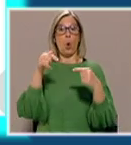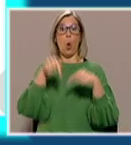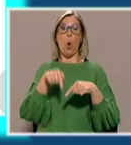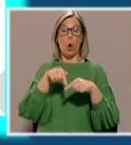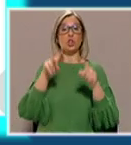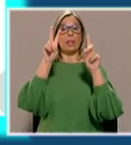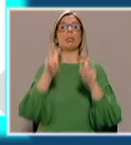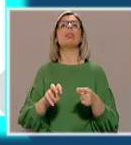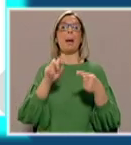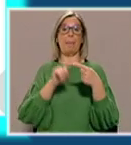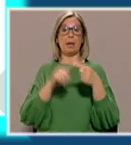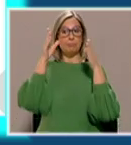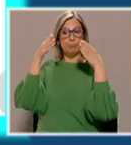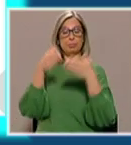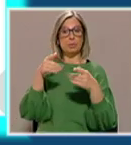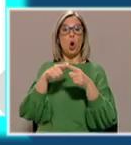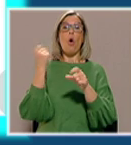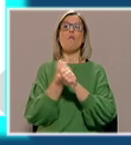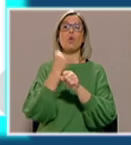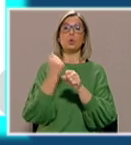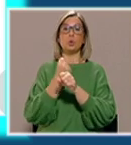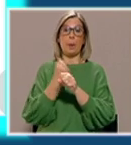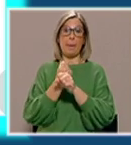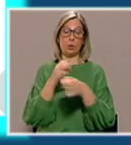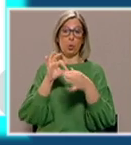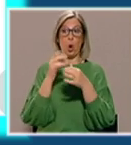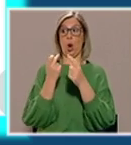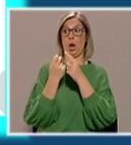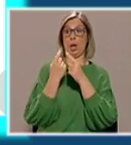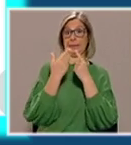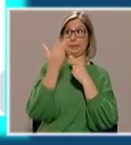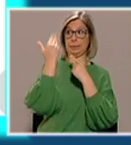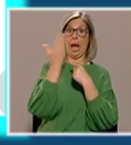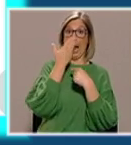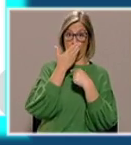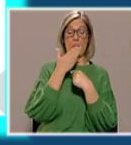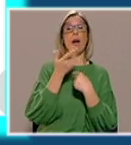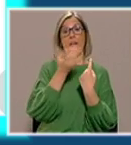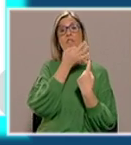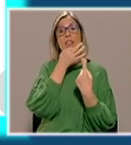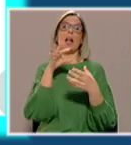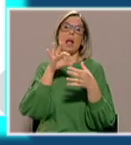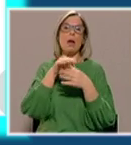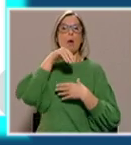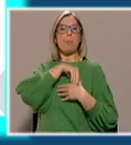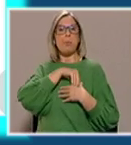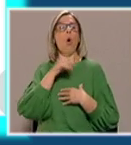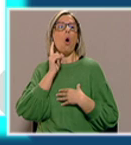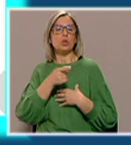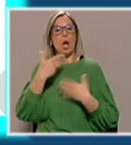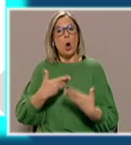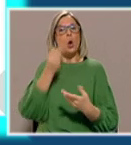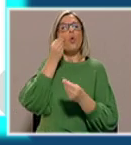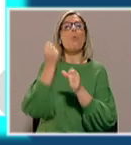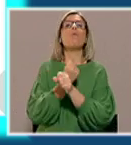do coração. Na aula passada vimos como é que o coração era constituído, hoje vamos ver como é que ele funciona. Então, o ciclo cardíaco, que é este funcionamento